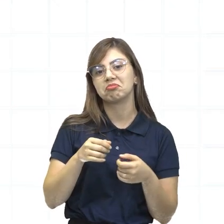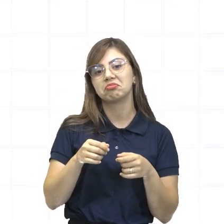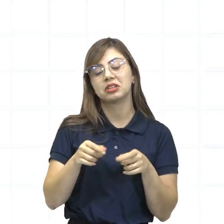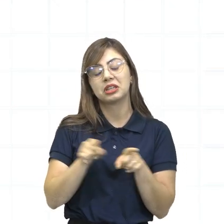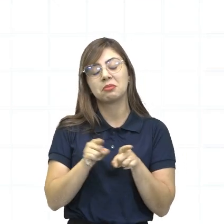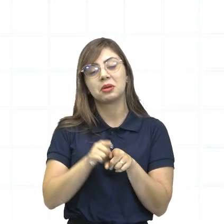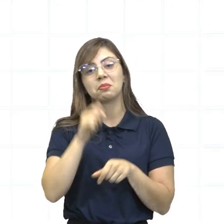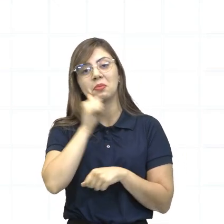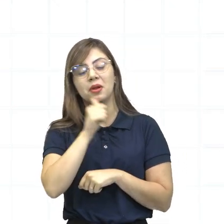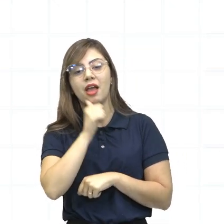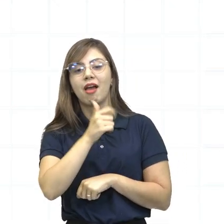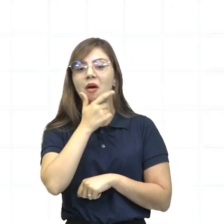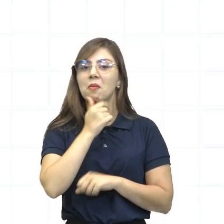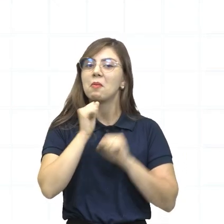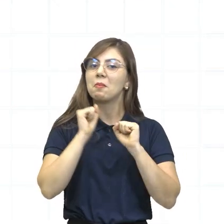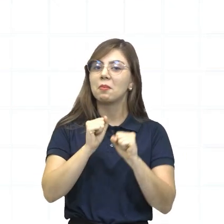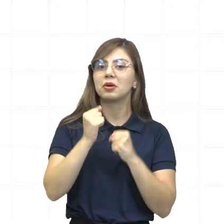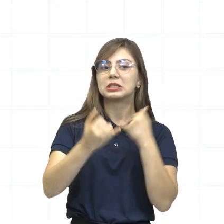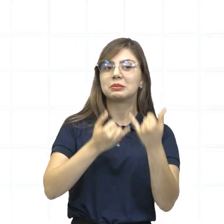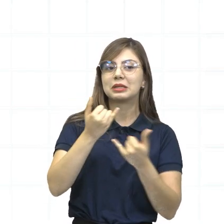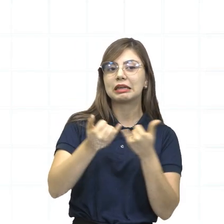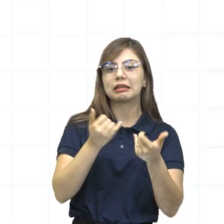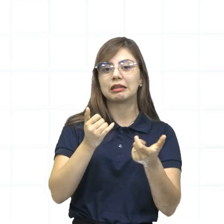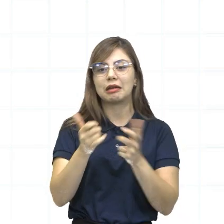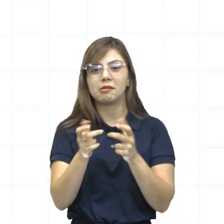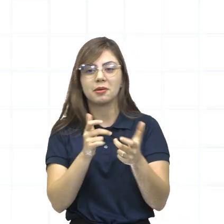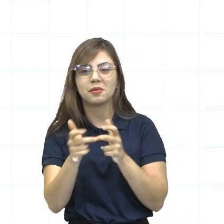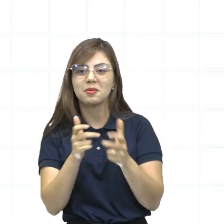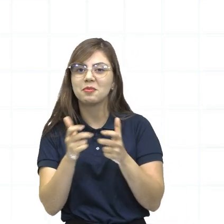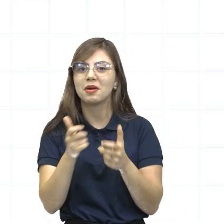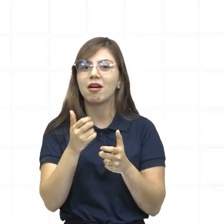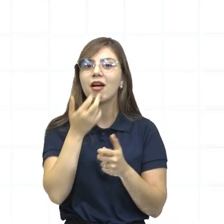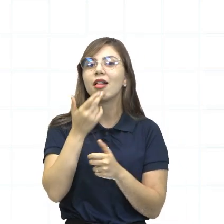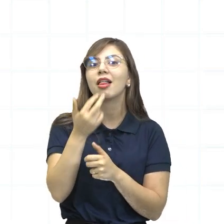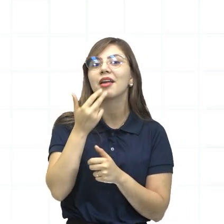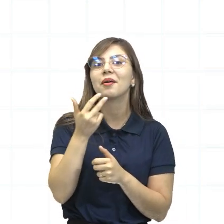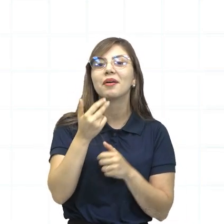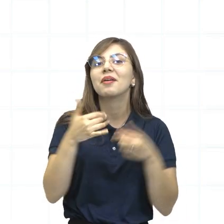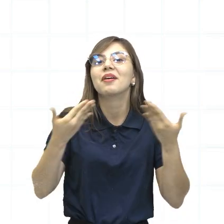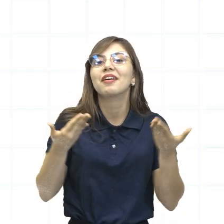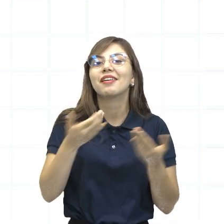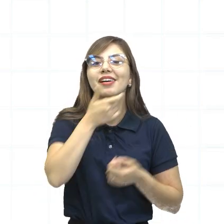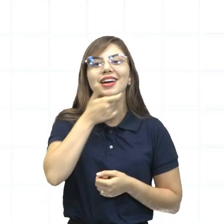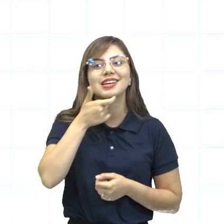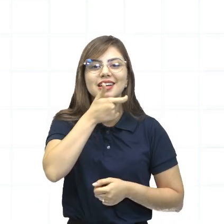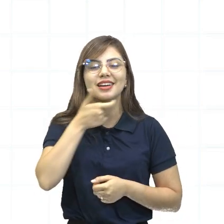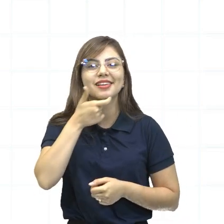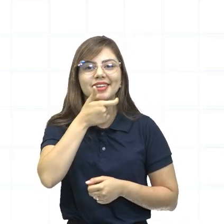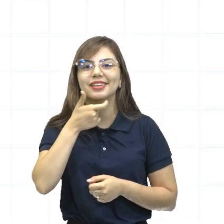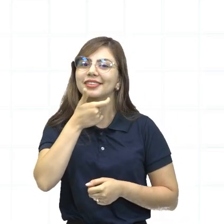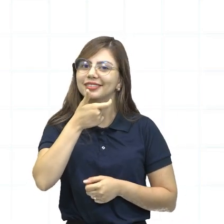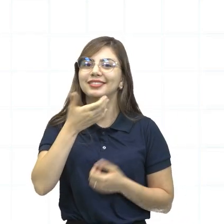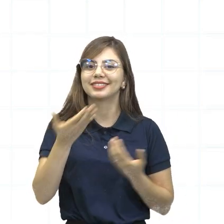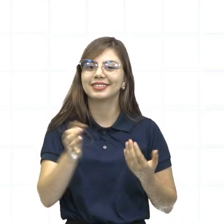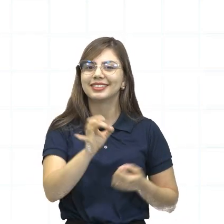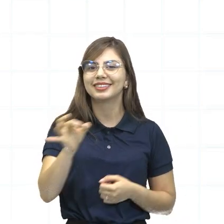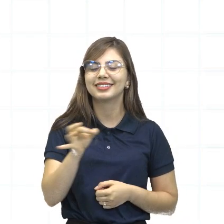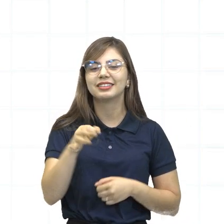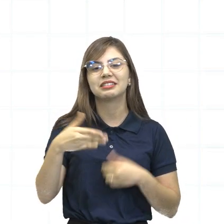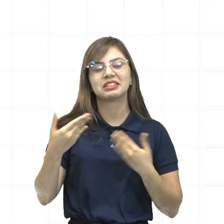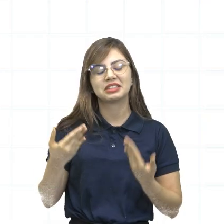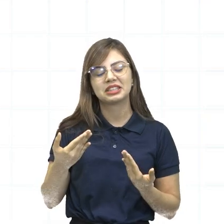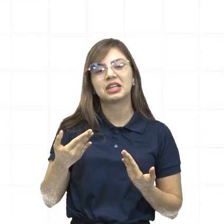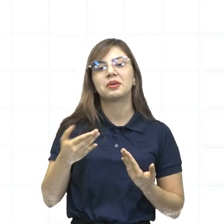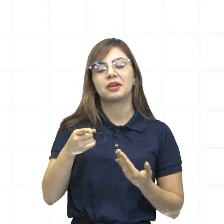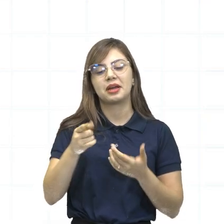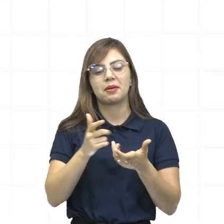A maioria dos jogos online são em inglês também, né? Que os jogos são online, as pessoas jogam juntas, então a maioria também